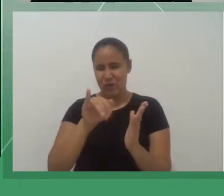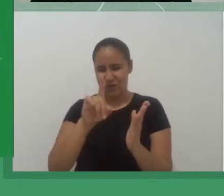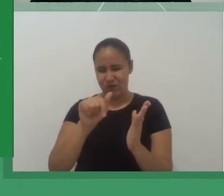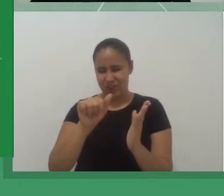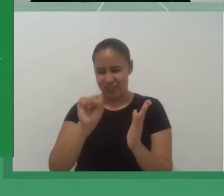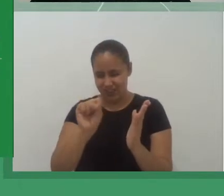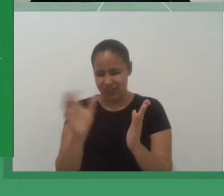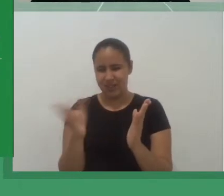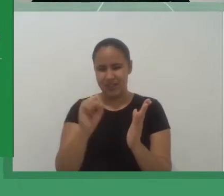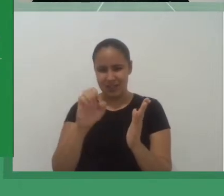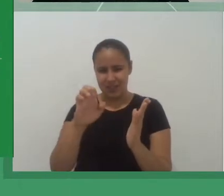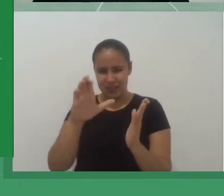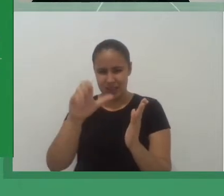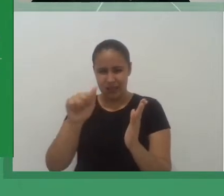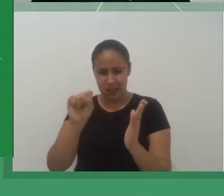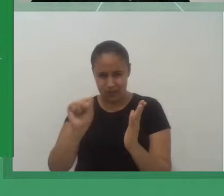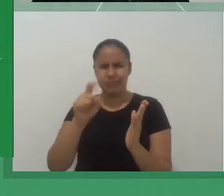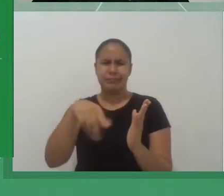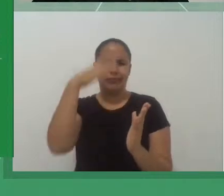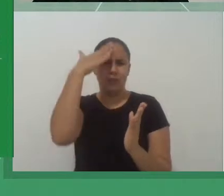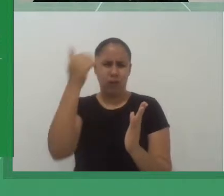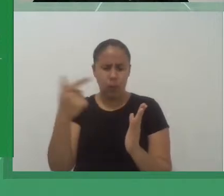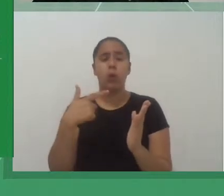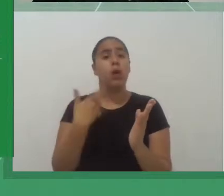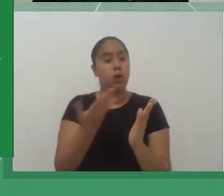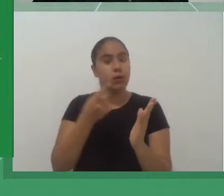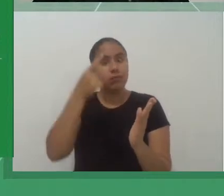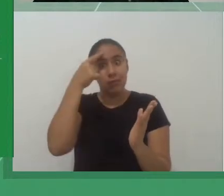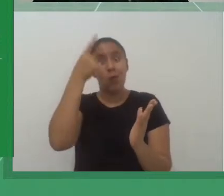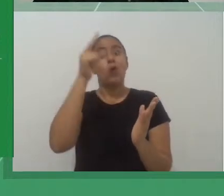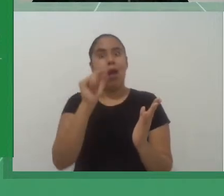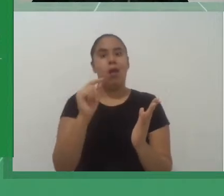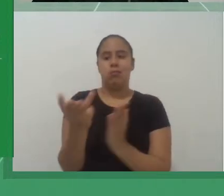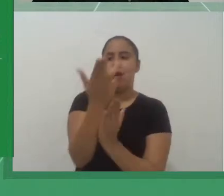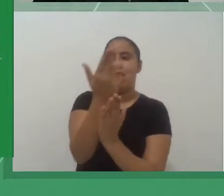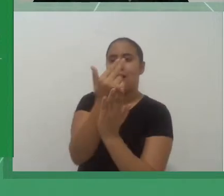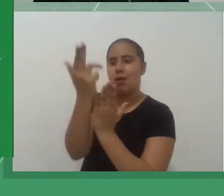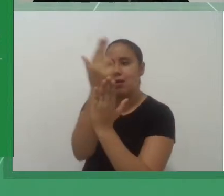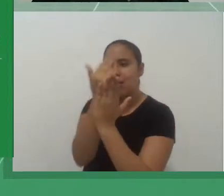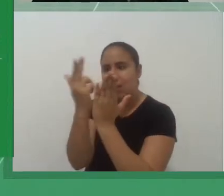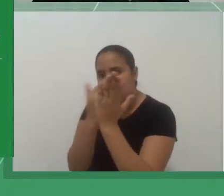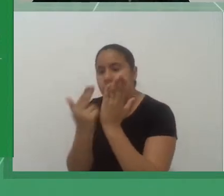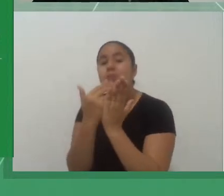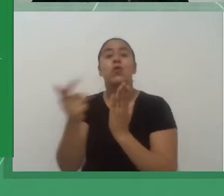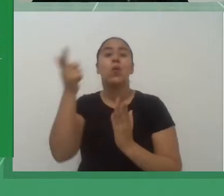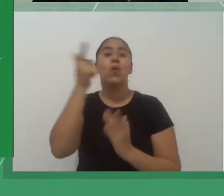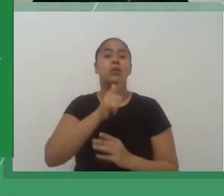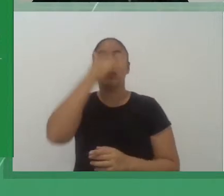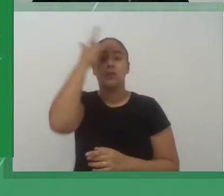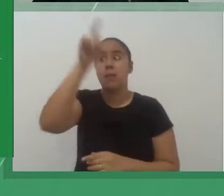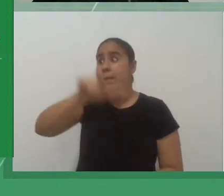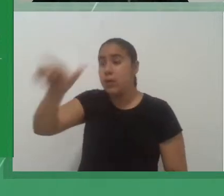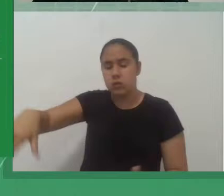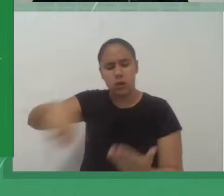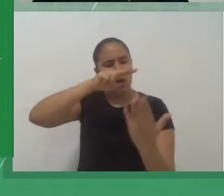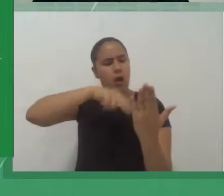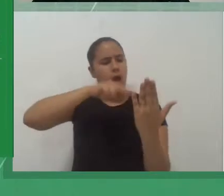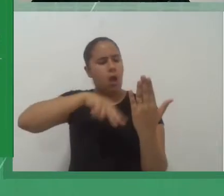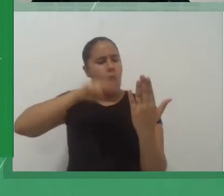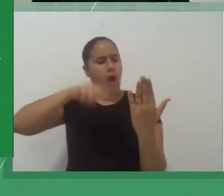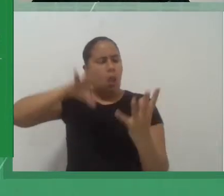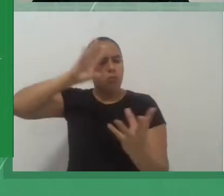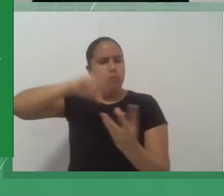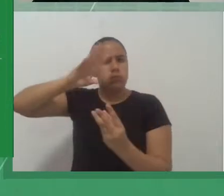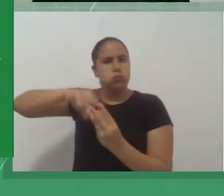justamente para tentar fazer o resgate e, sobretudo, para formar leitores literários na educação básica.